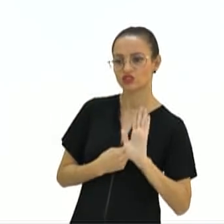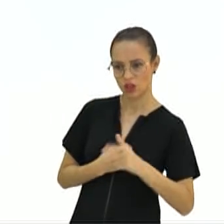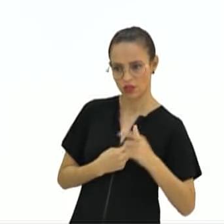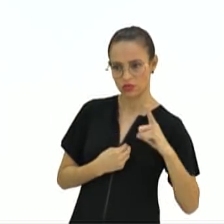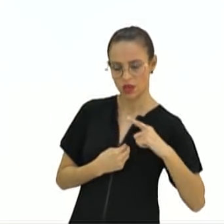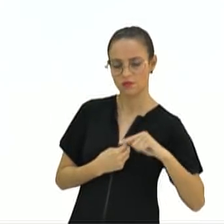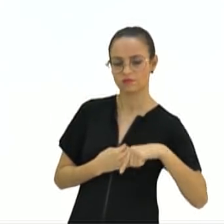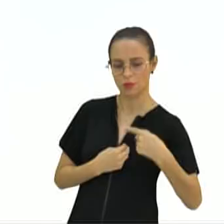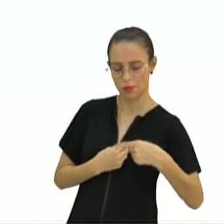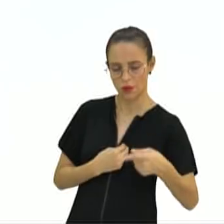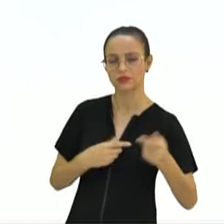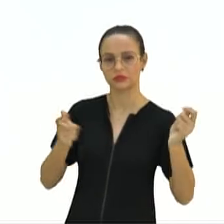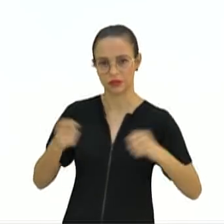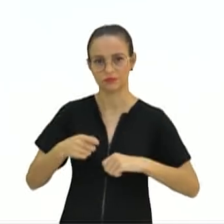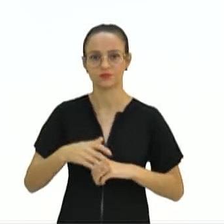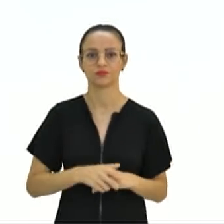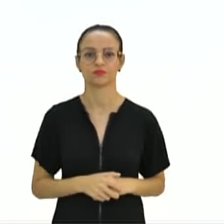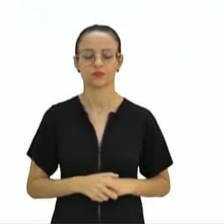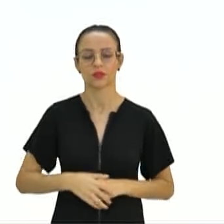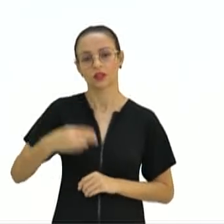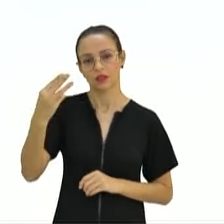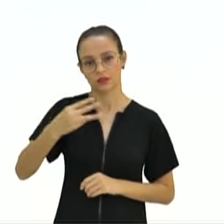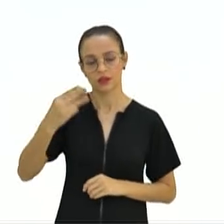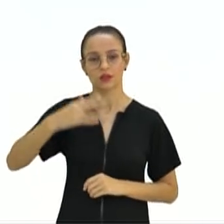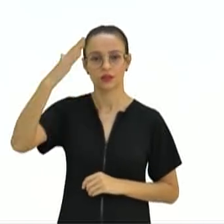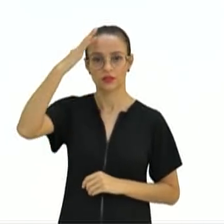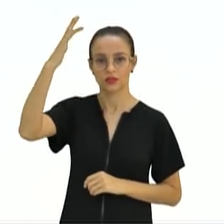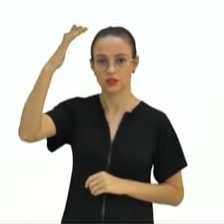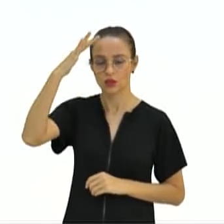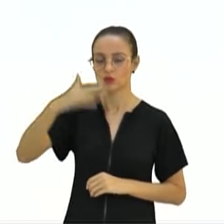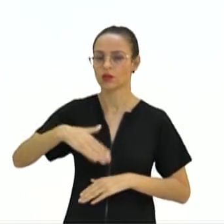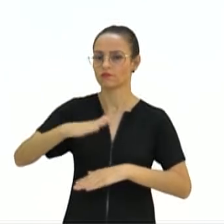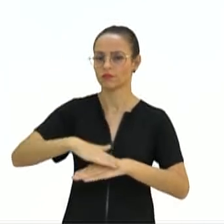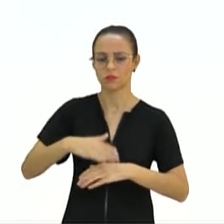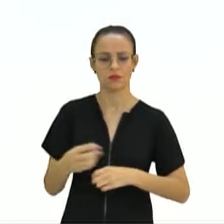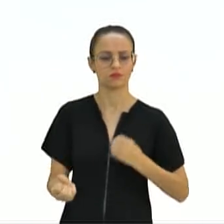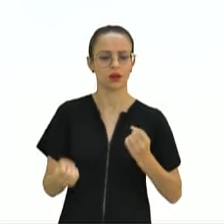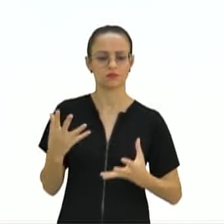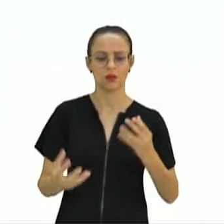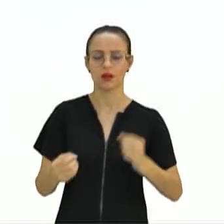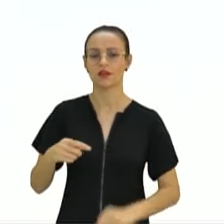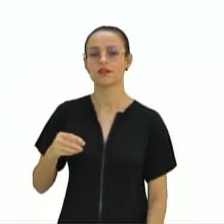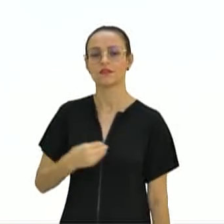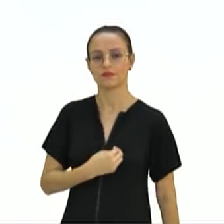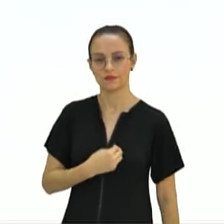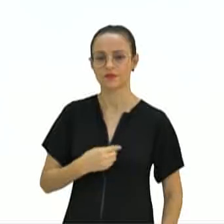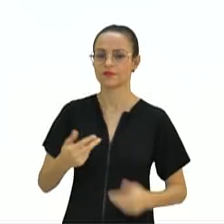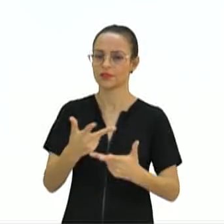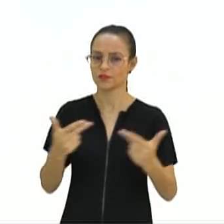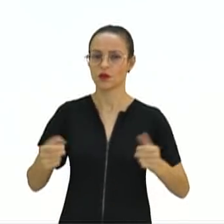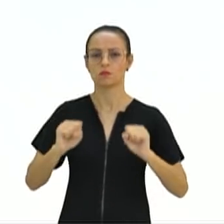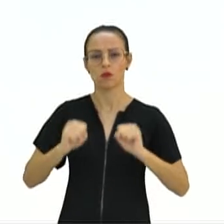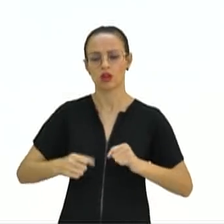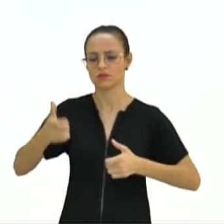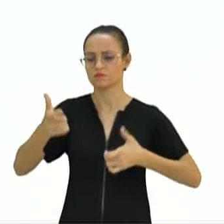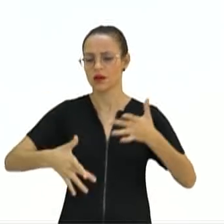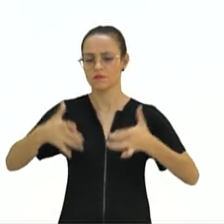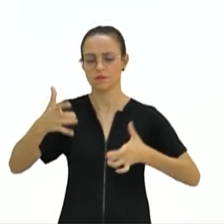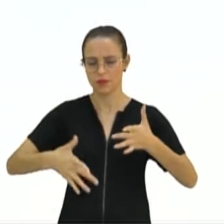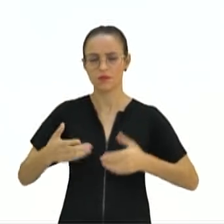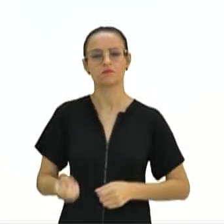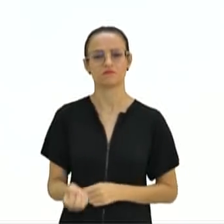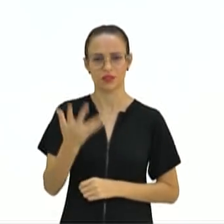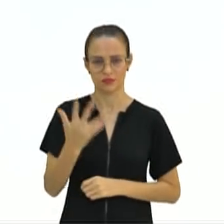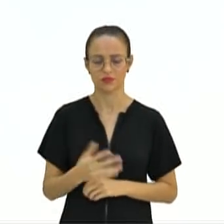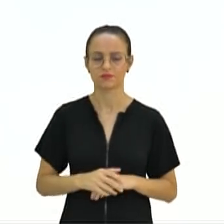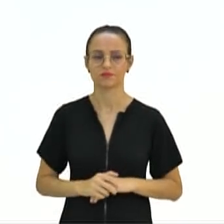semelhante. 3. A teoria da geração espontânea afirma que os seres vivos podem nascer de matéria bruta. Vamos para a próxima